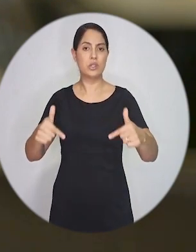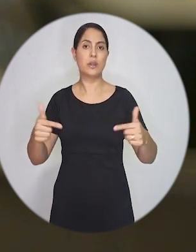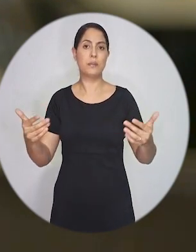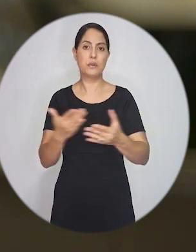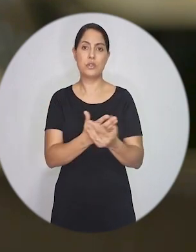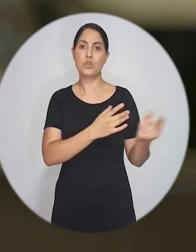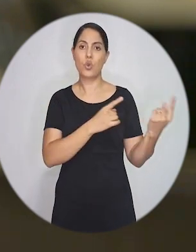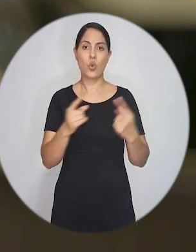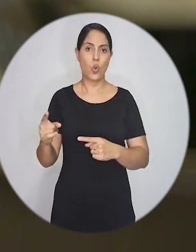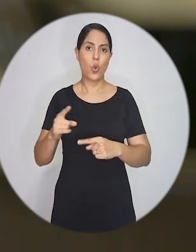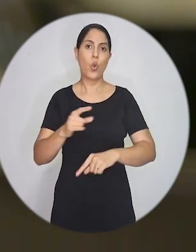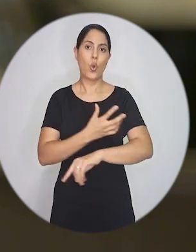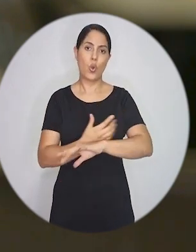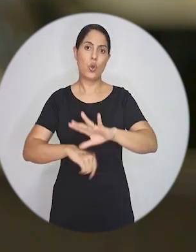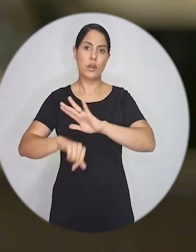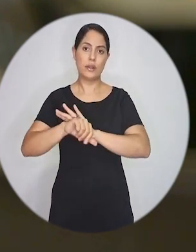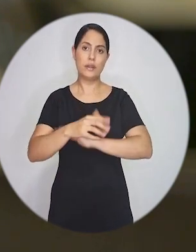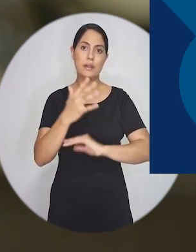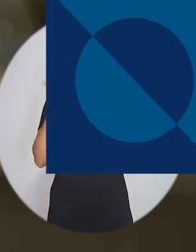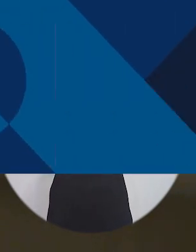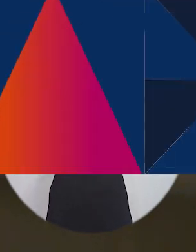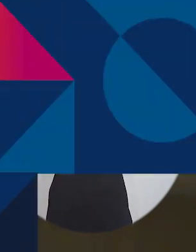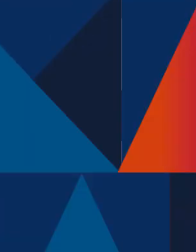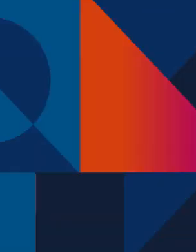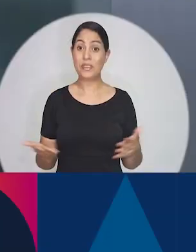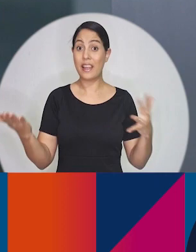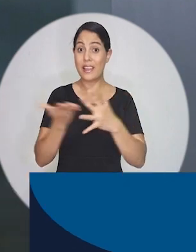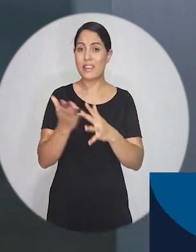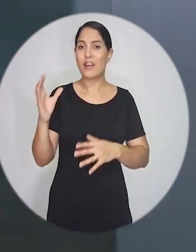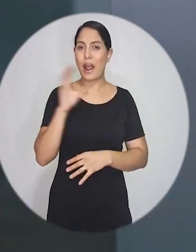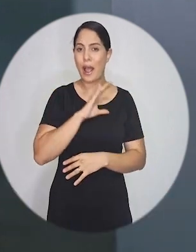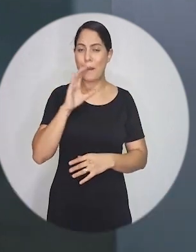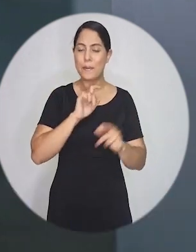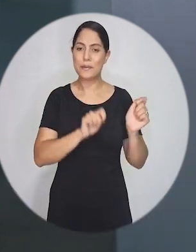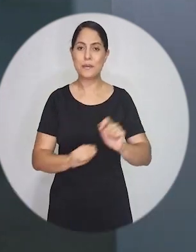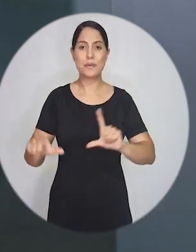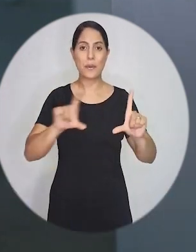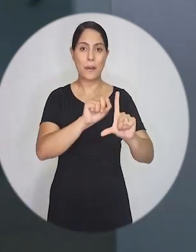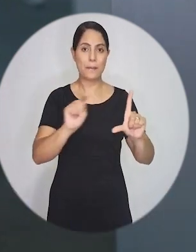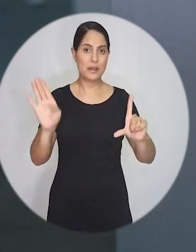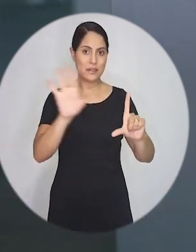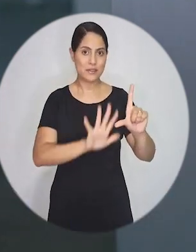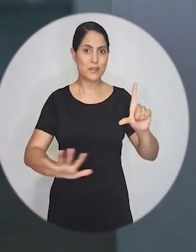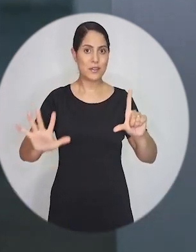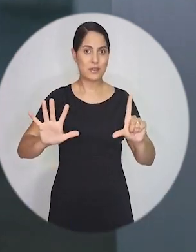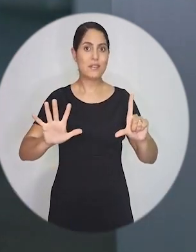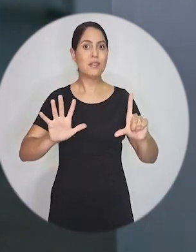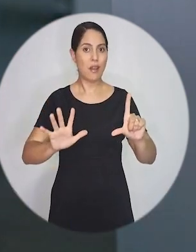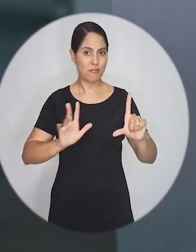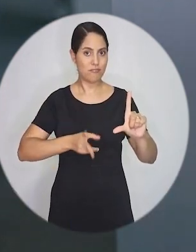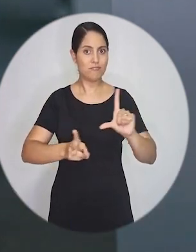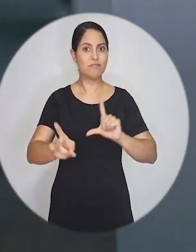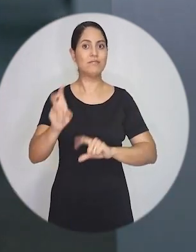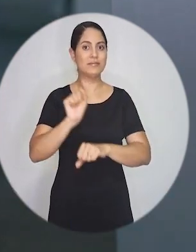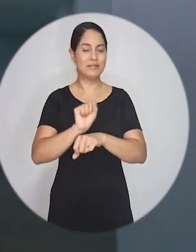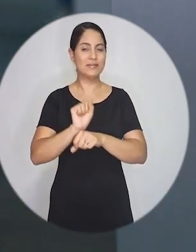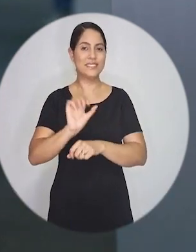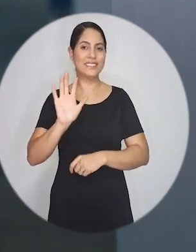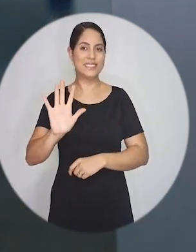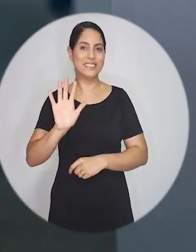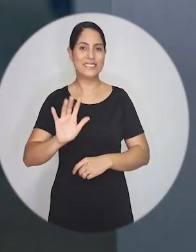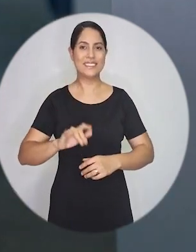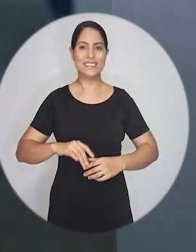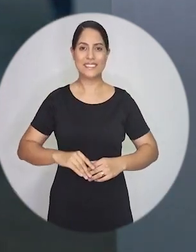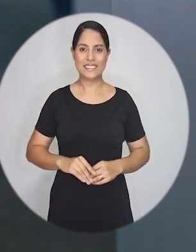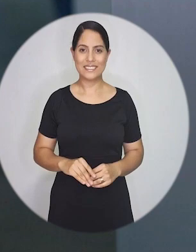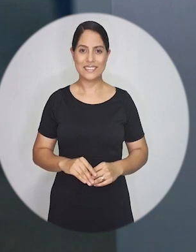ações que visam o combate aos crimes ambientais. Agora nós vamos para um breve intervalo e voltamos na sequência com mais OAB Nacional.